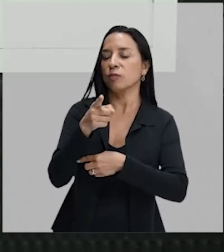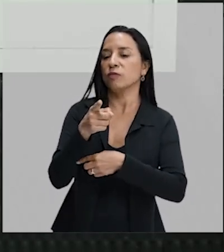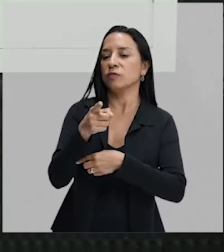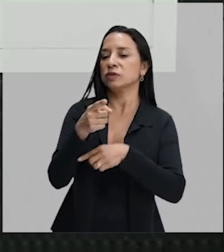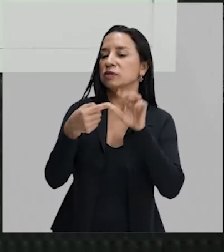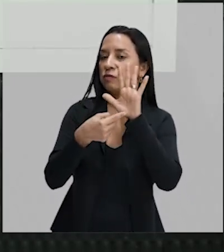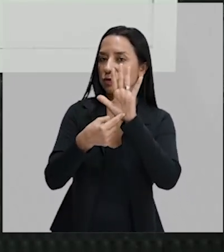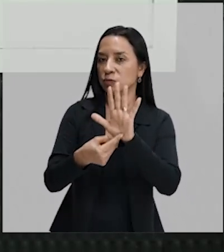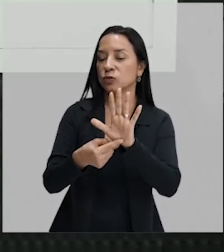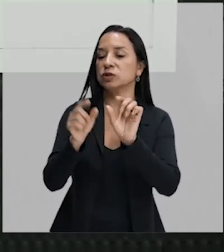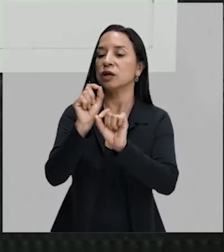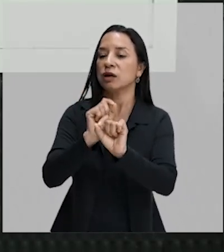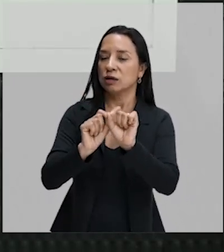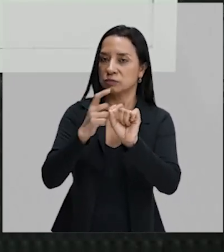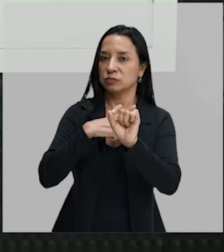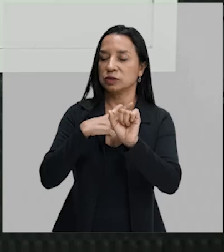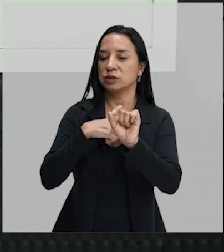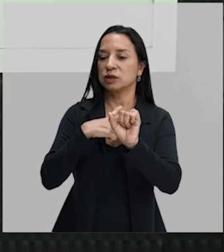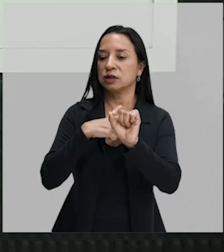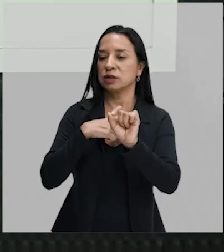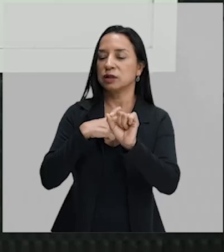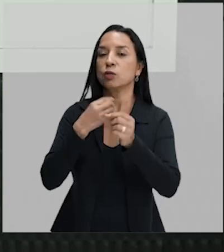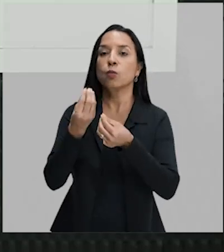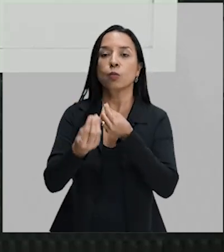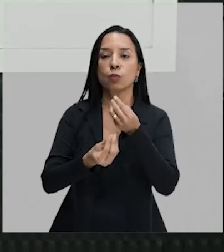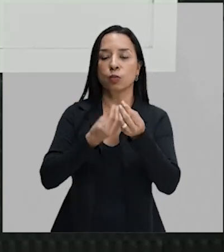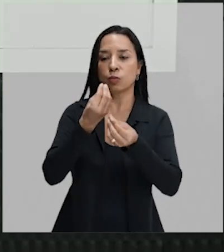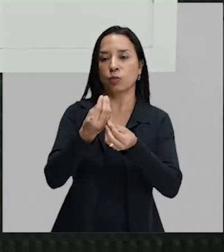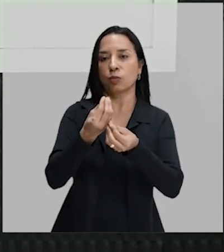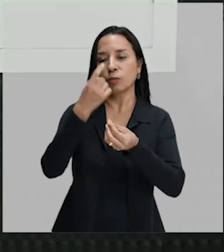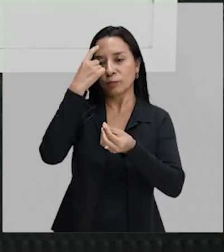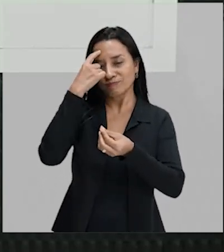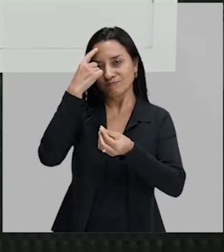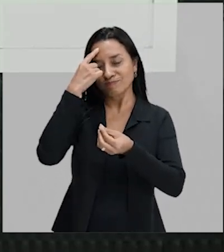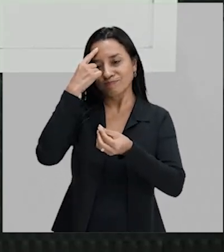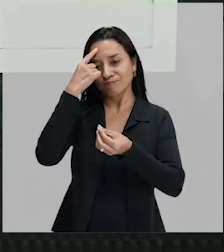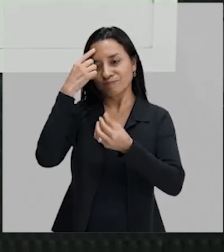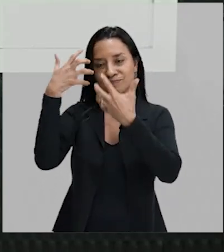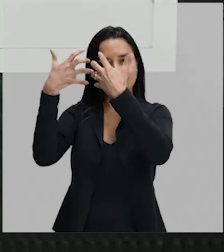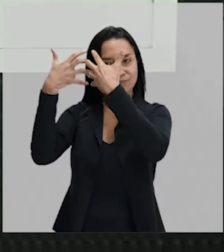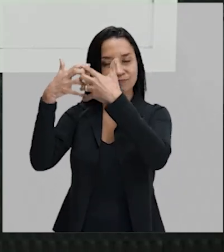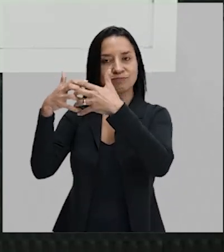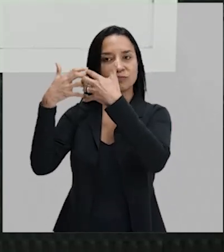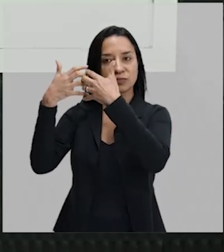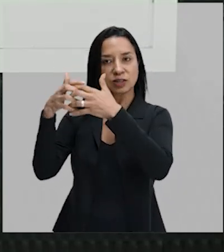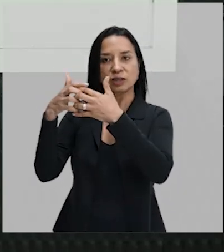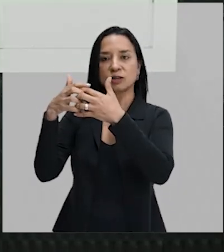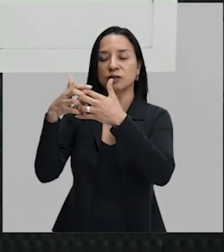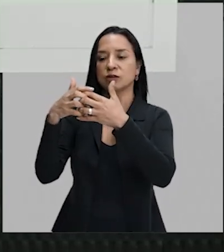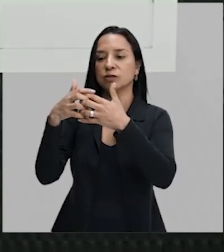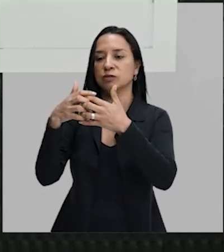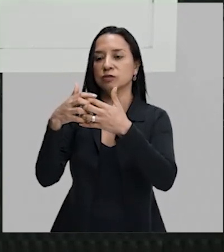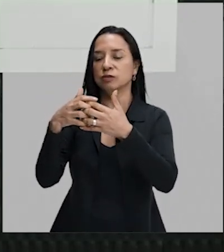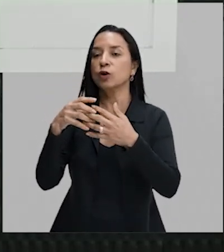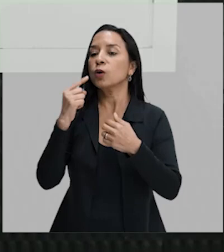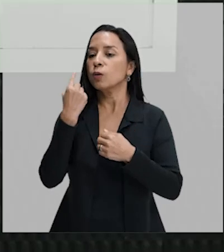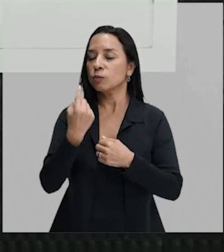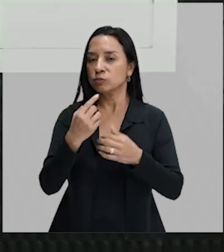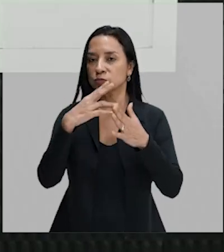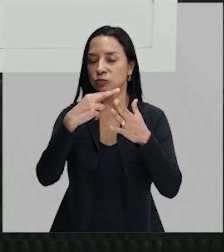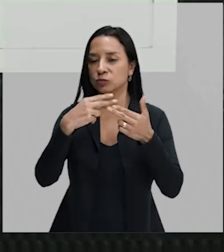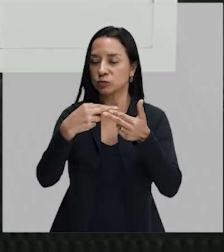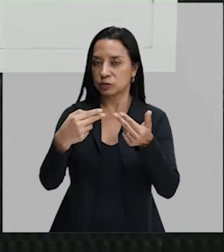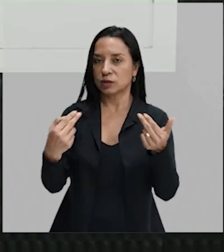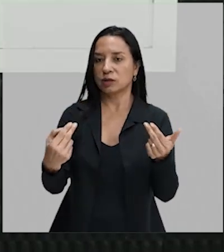que você tem enquanto ideia. Olha só. Um dos elementos conceituais da argumentação é justamente